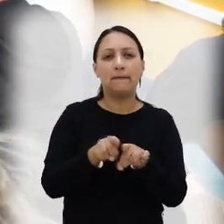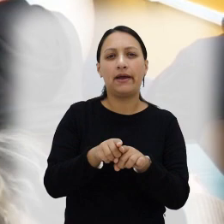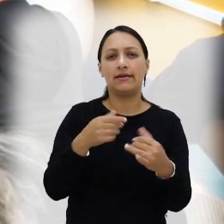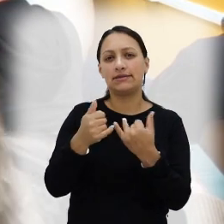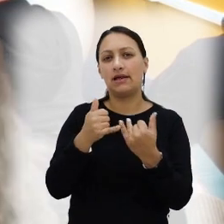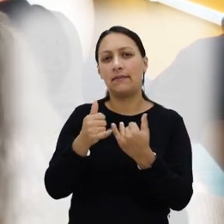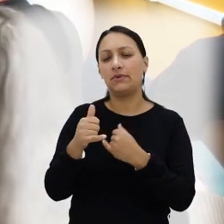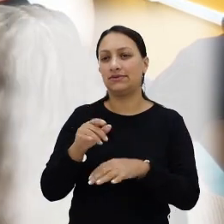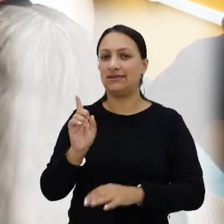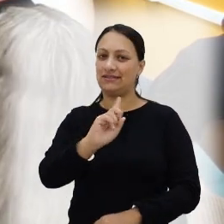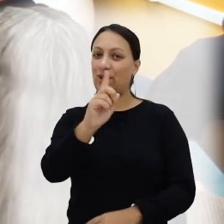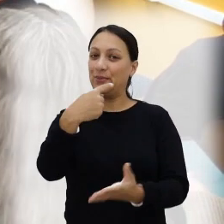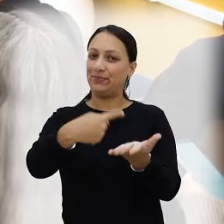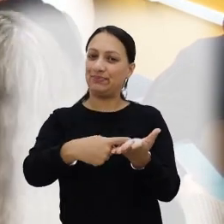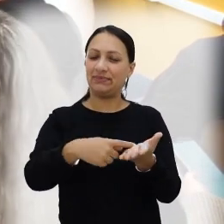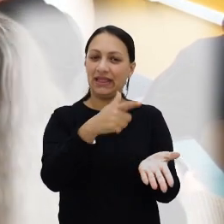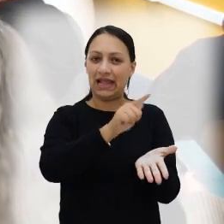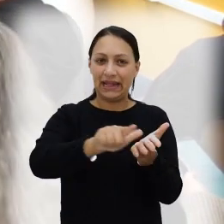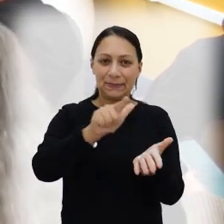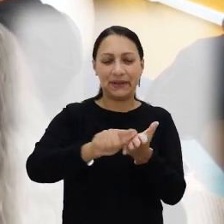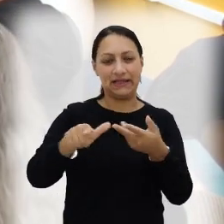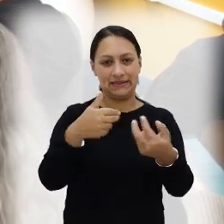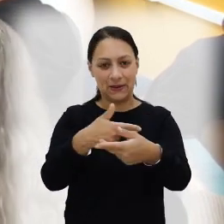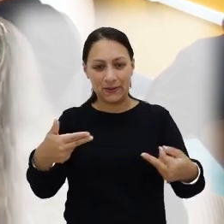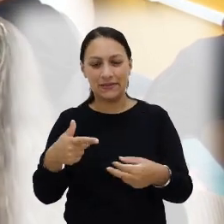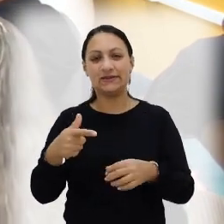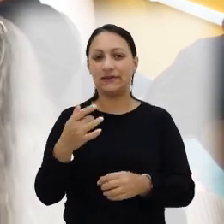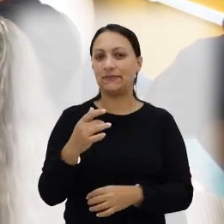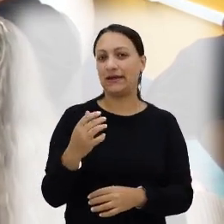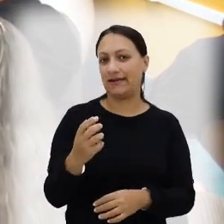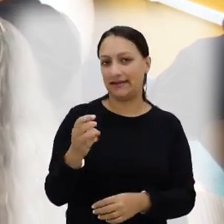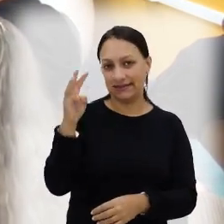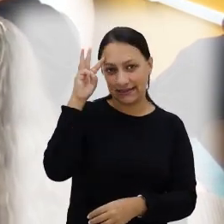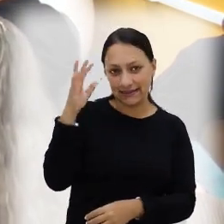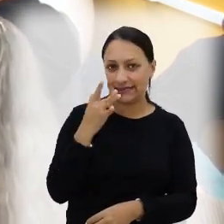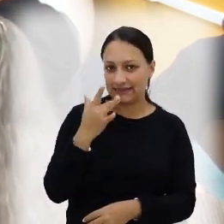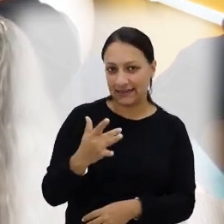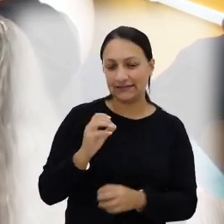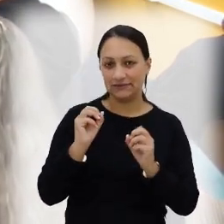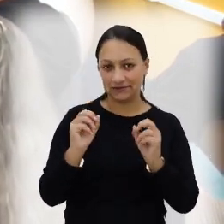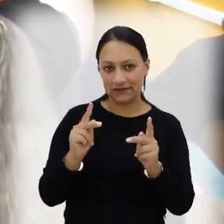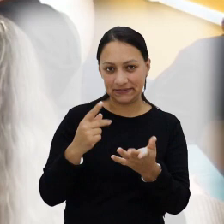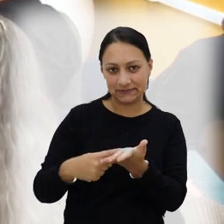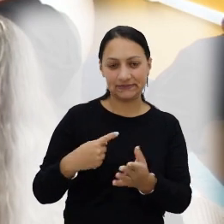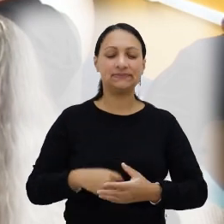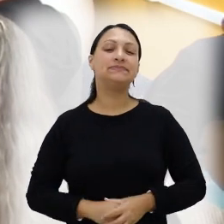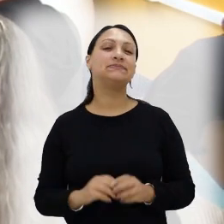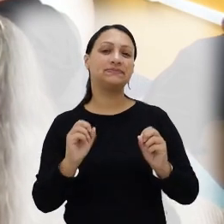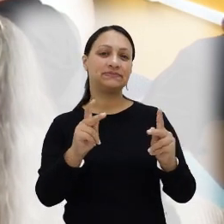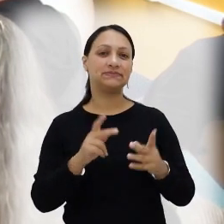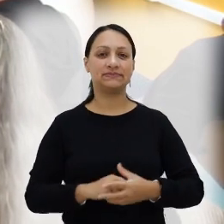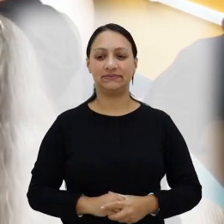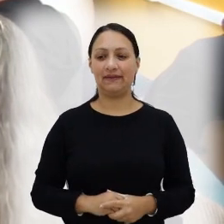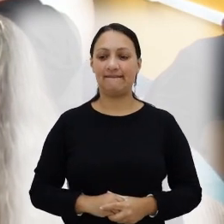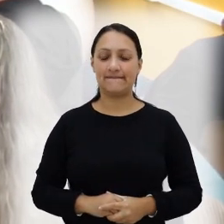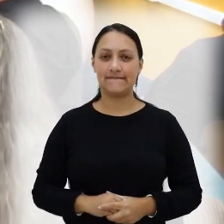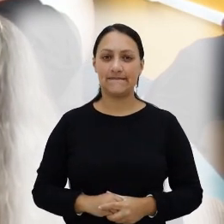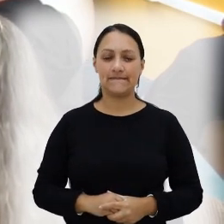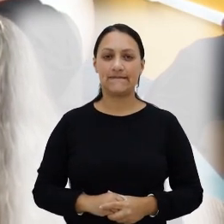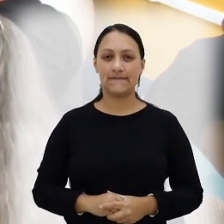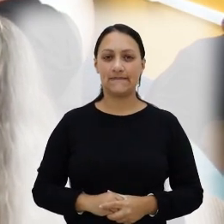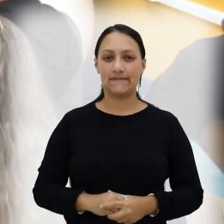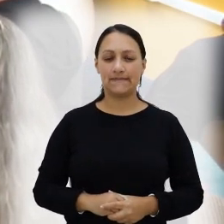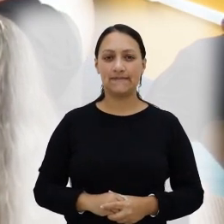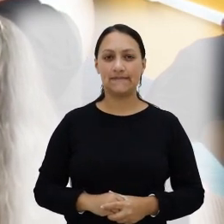tal. a faxina para terça à tarde. Perfeito. Tá? Combinado? Combinado. Obrigado. E bem quinta. Bom,